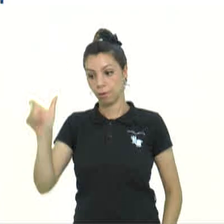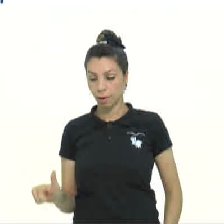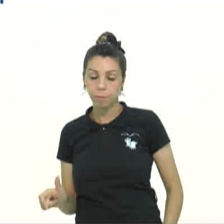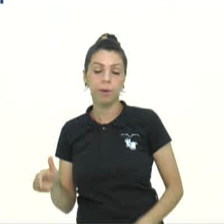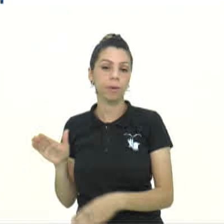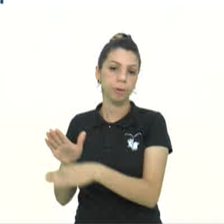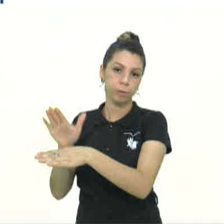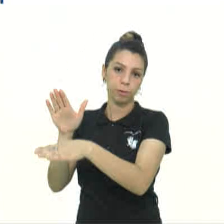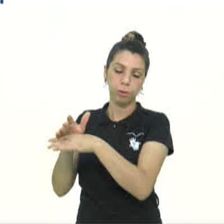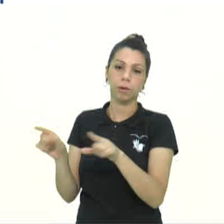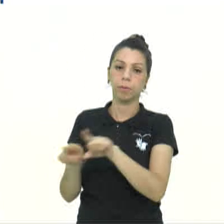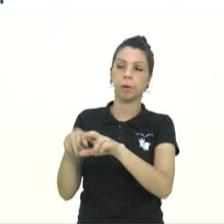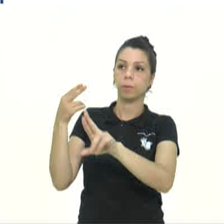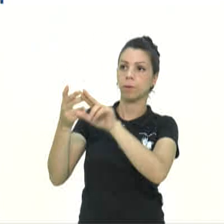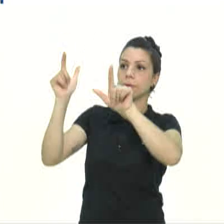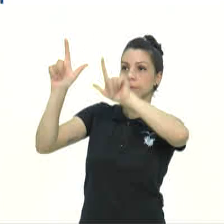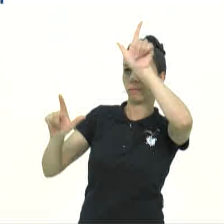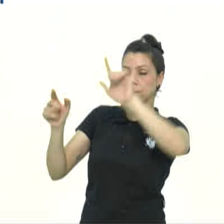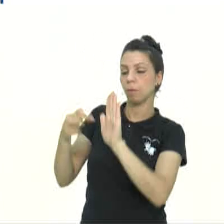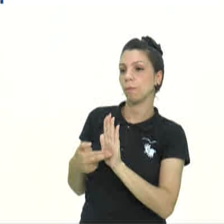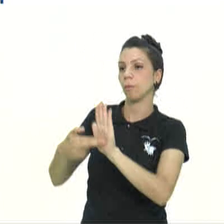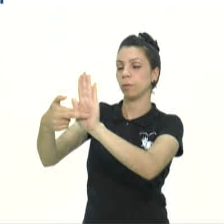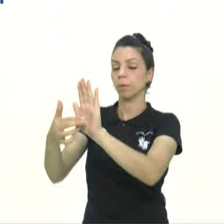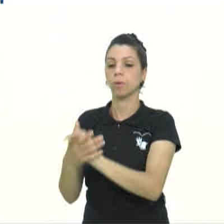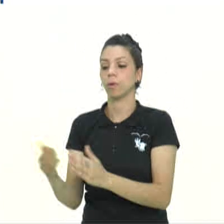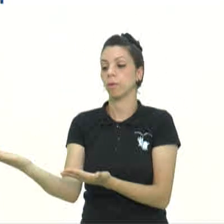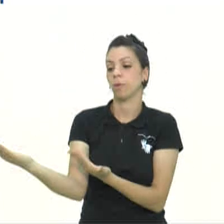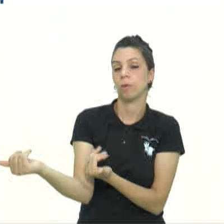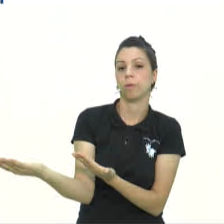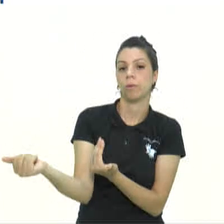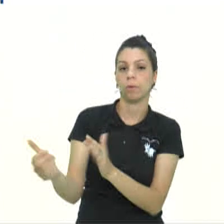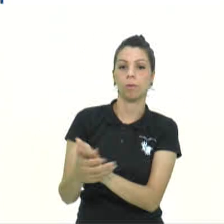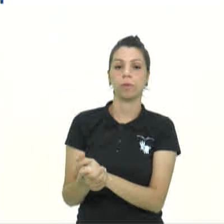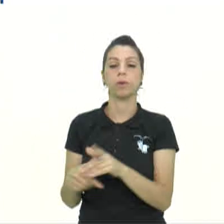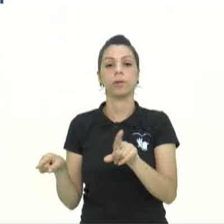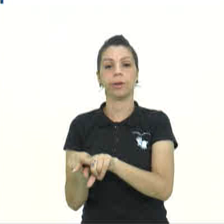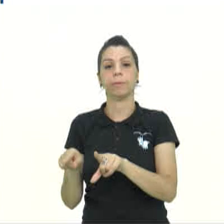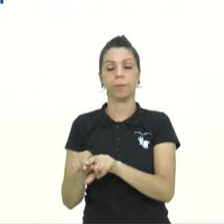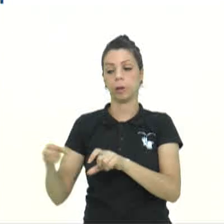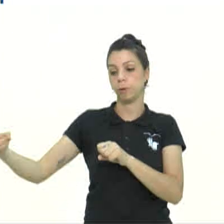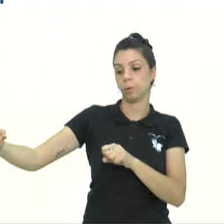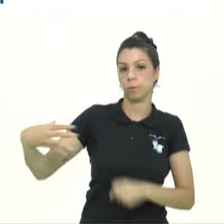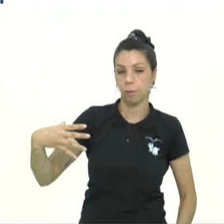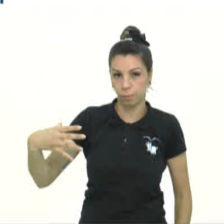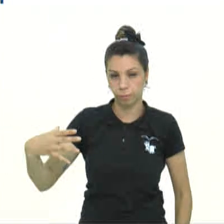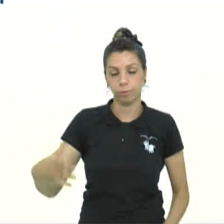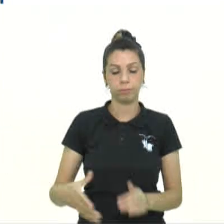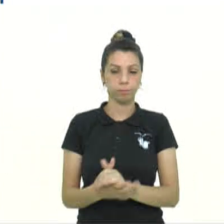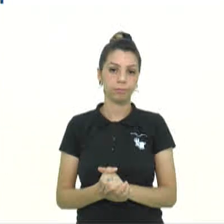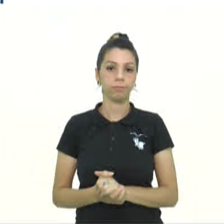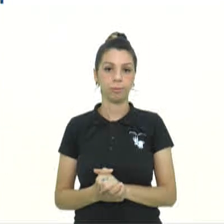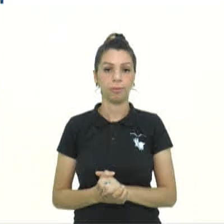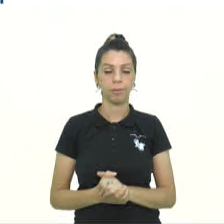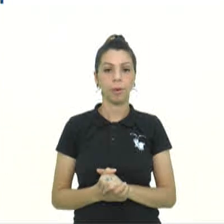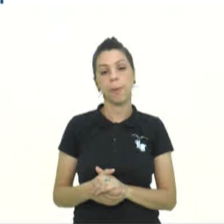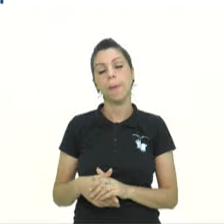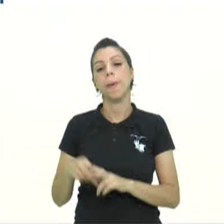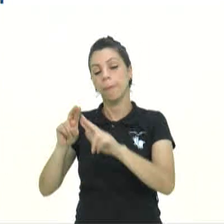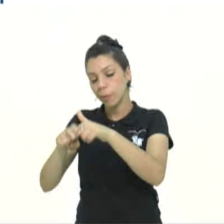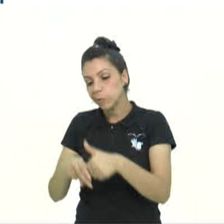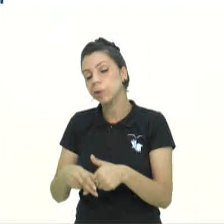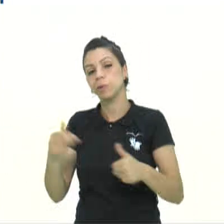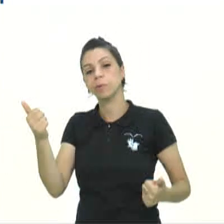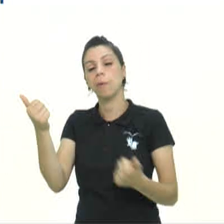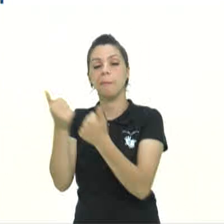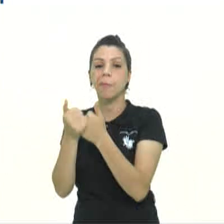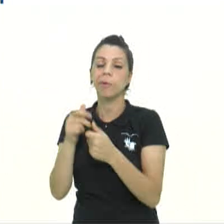usando a televisão e mostrando uma imagem de juventude e de modernidade. Ele também conquistou muita gente. Como ele